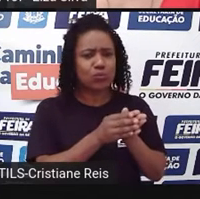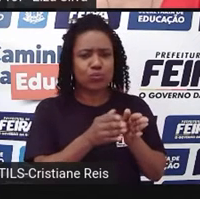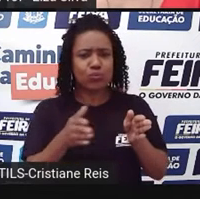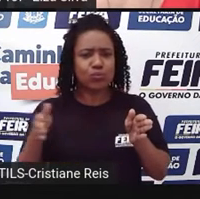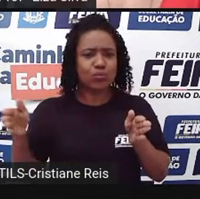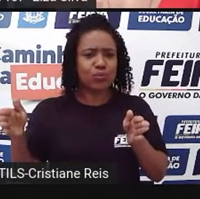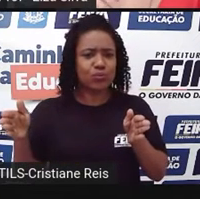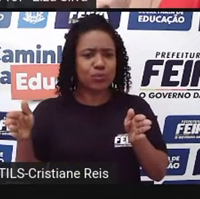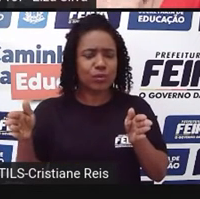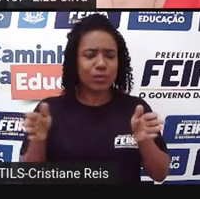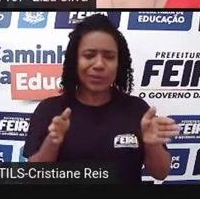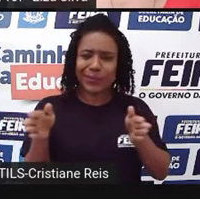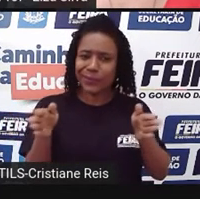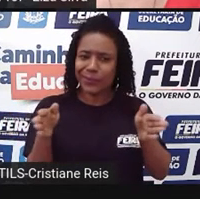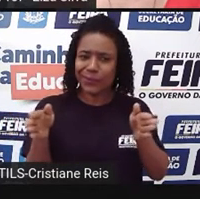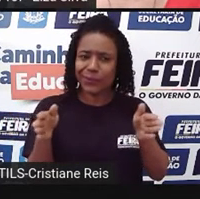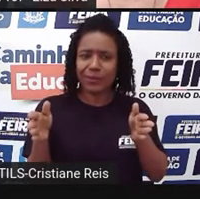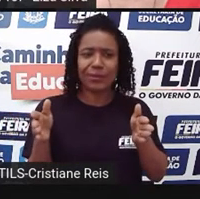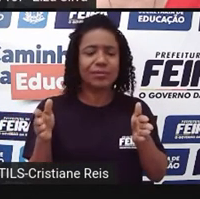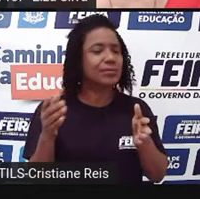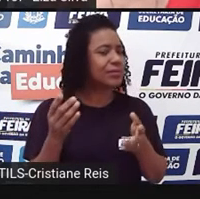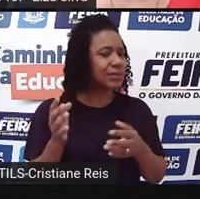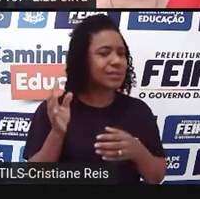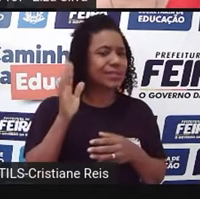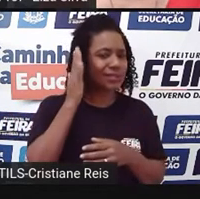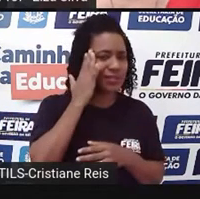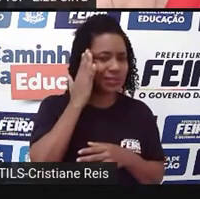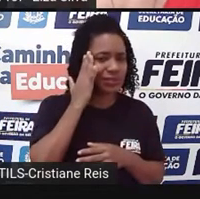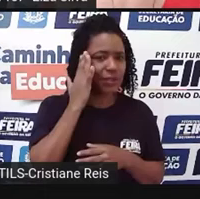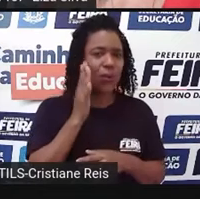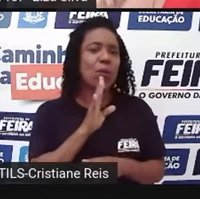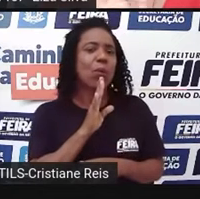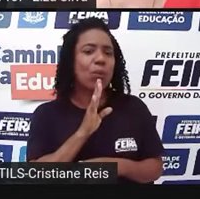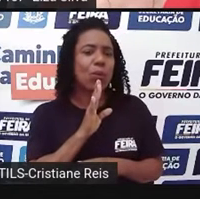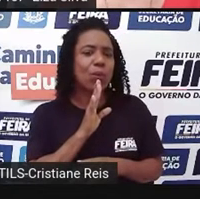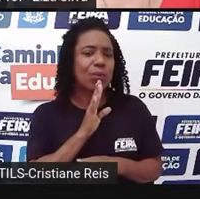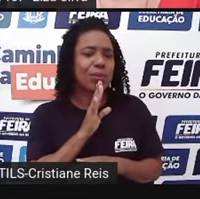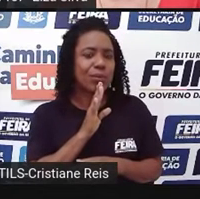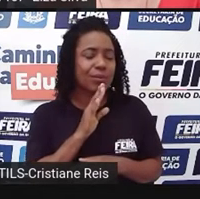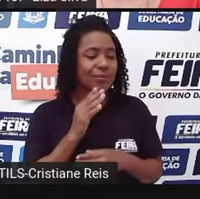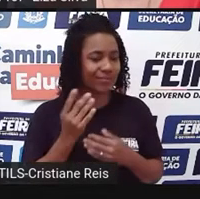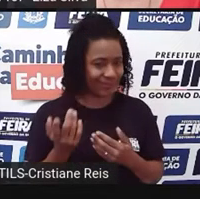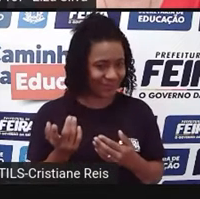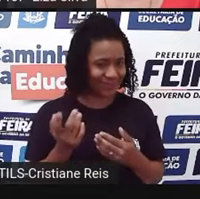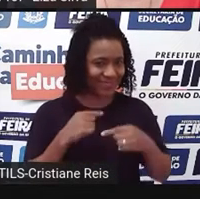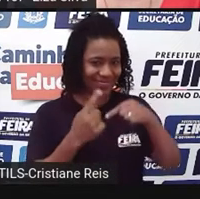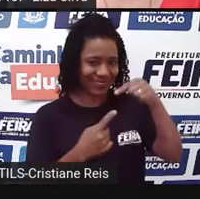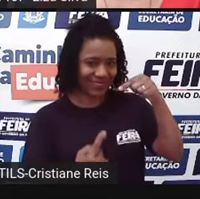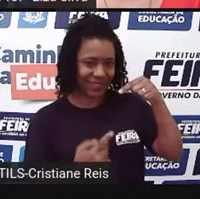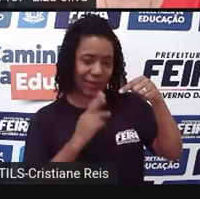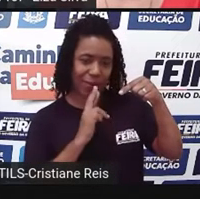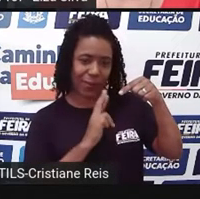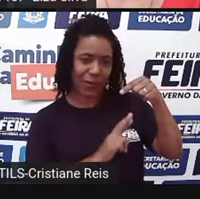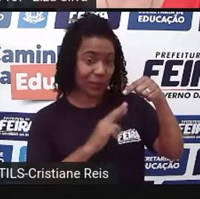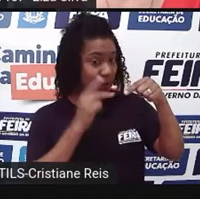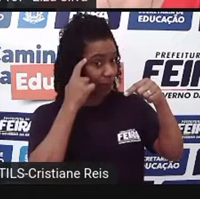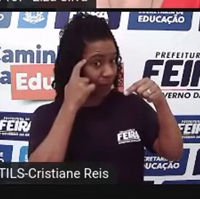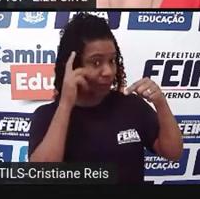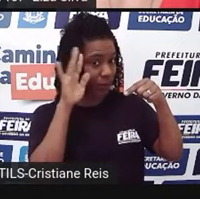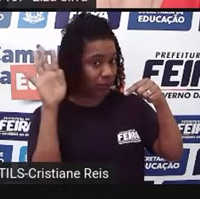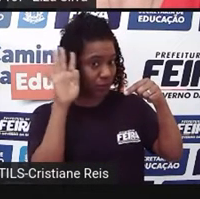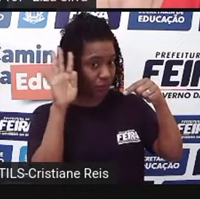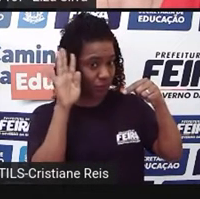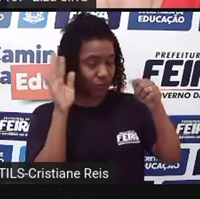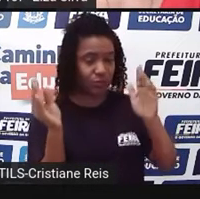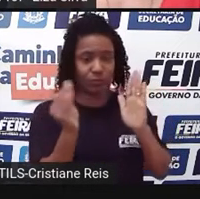da linha do tempo Escreva em seu caderno essa pergunta e responda com base nos seus conhecimentos a